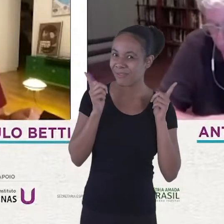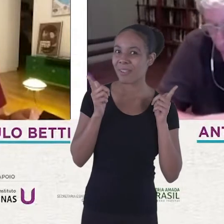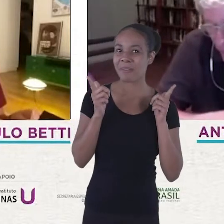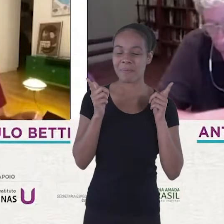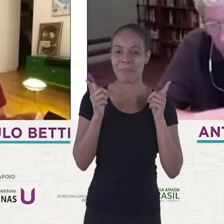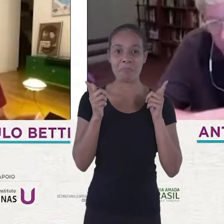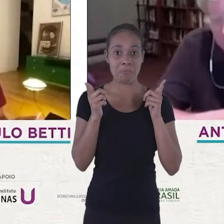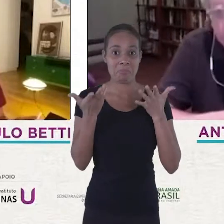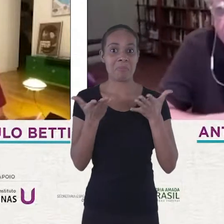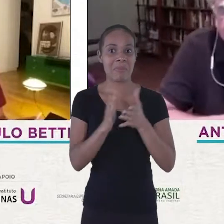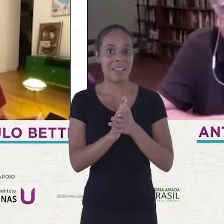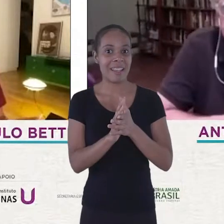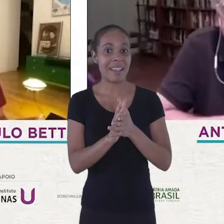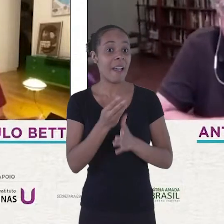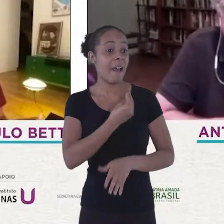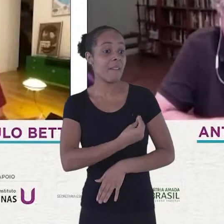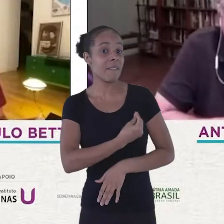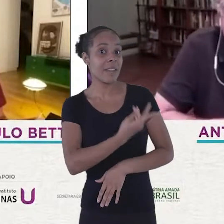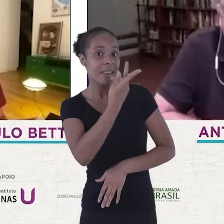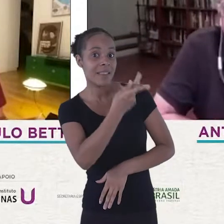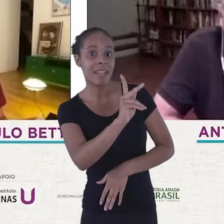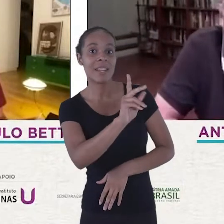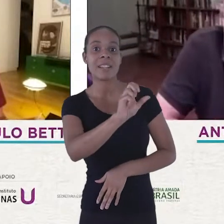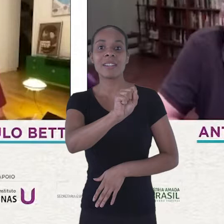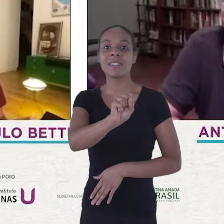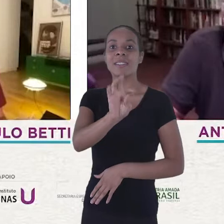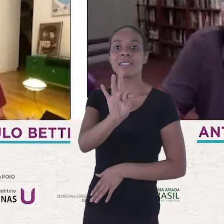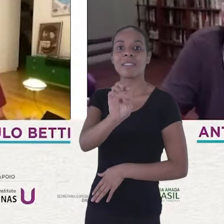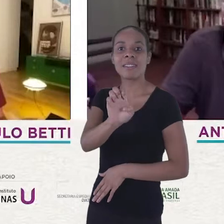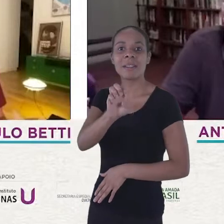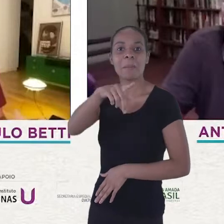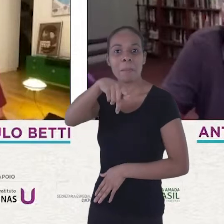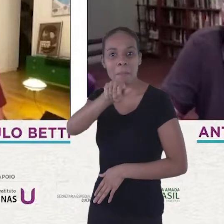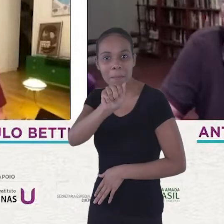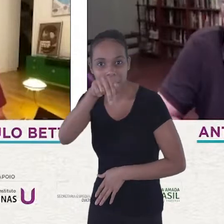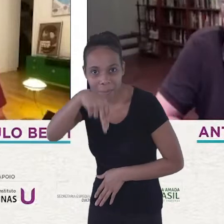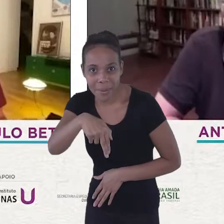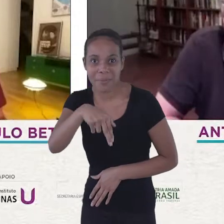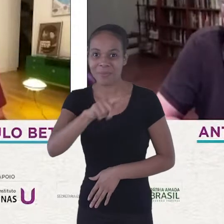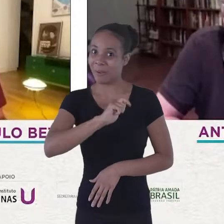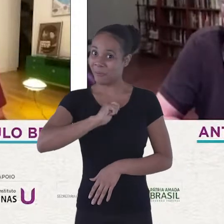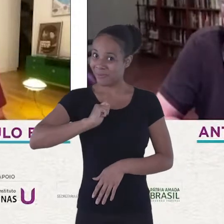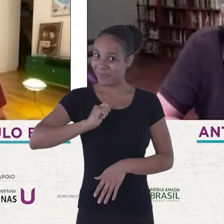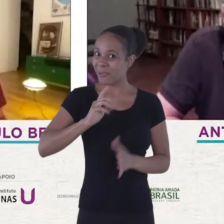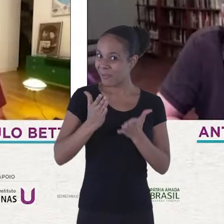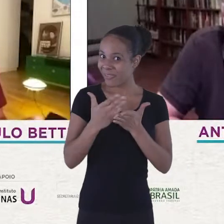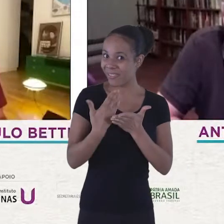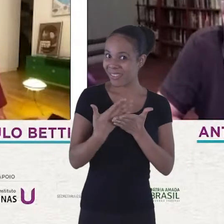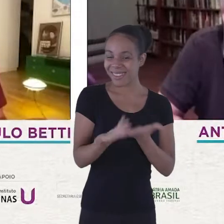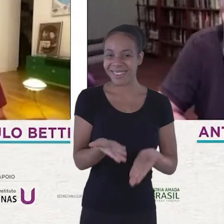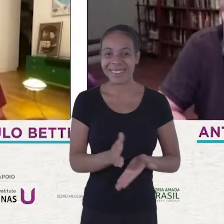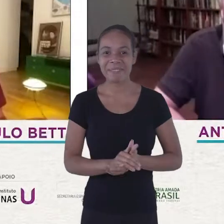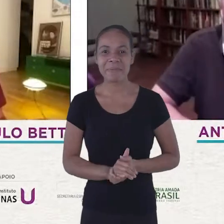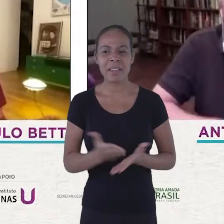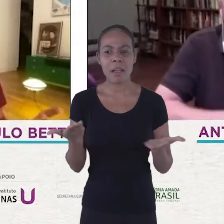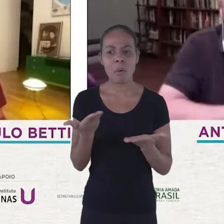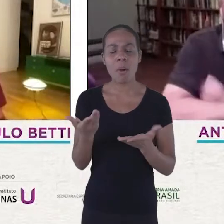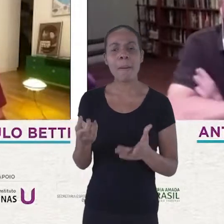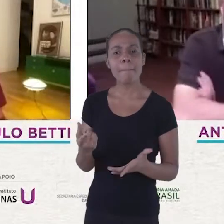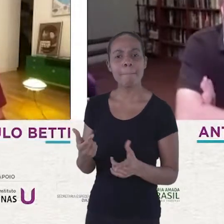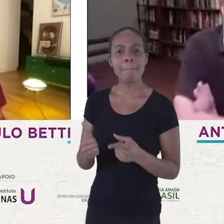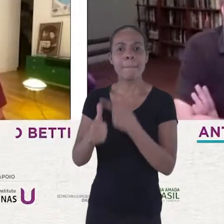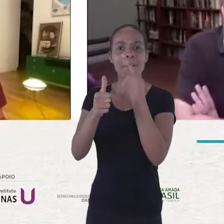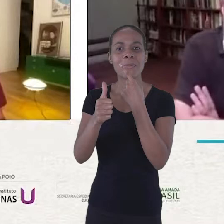Stepan. Muito obrigado pela presença de todos. E eu queria passar a palavra primeiramente para o Antônio